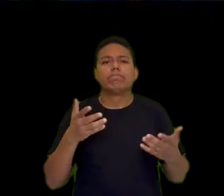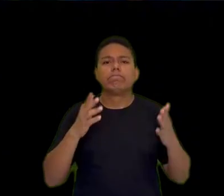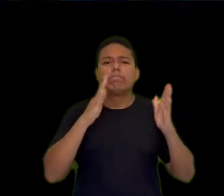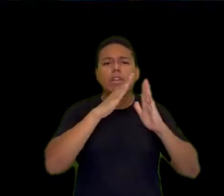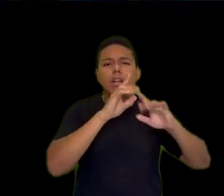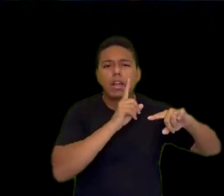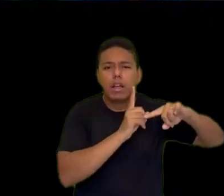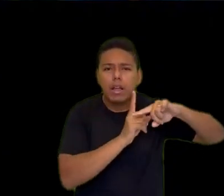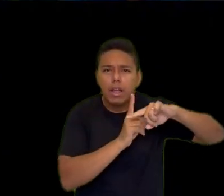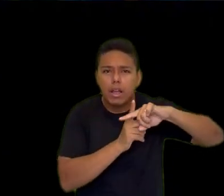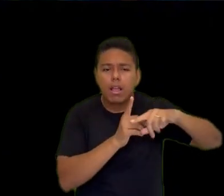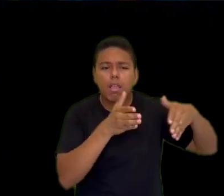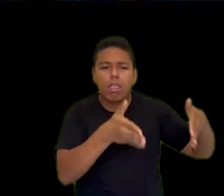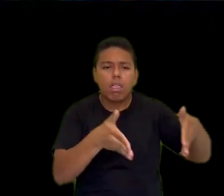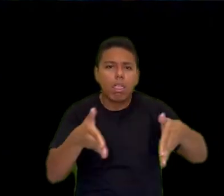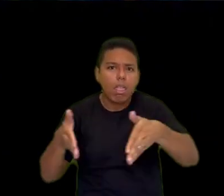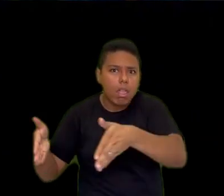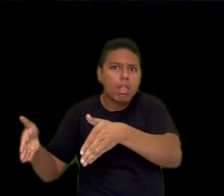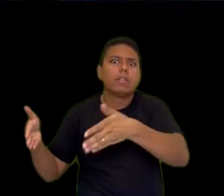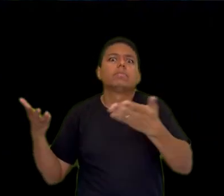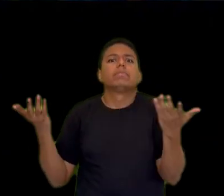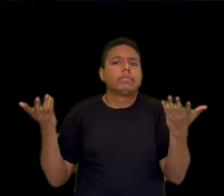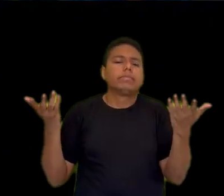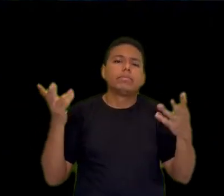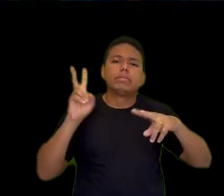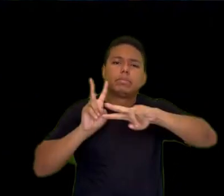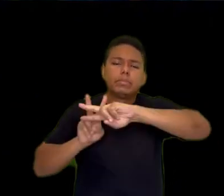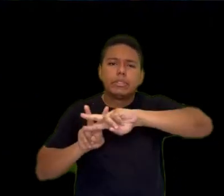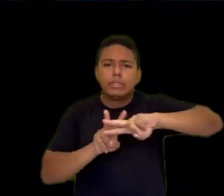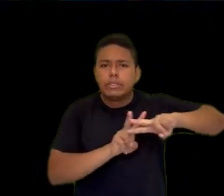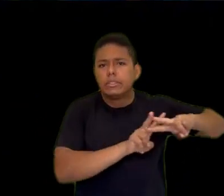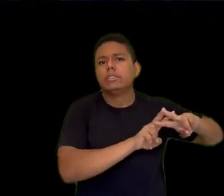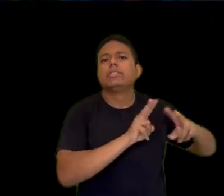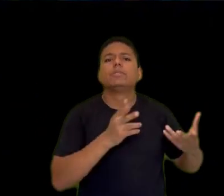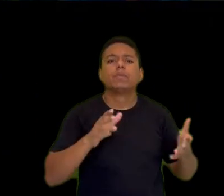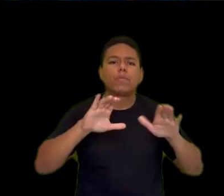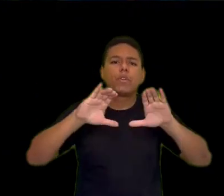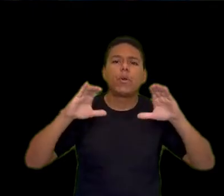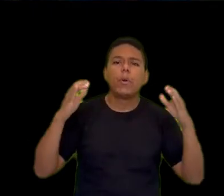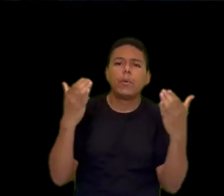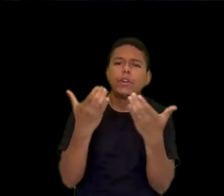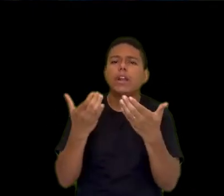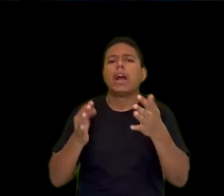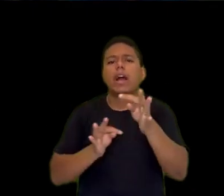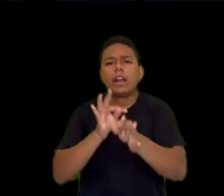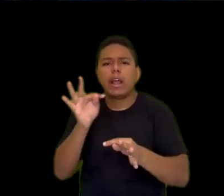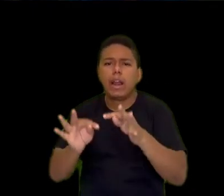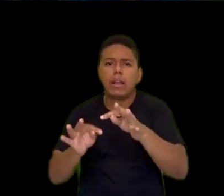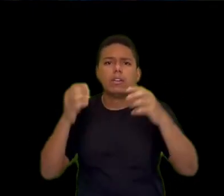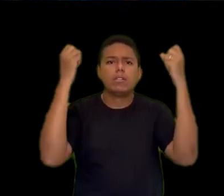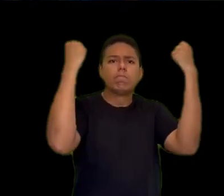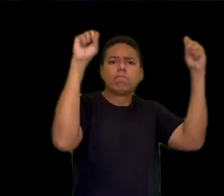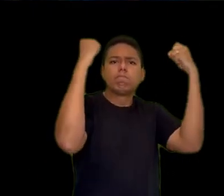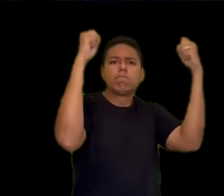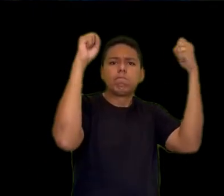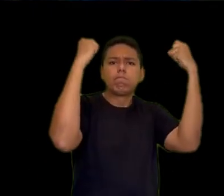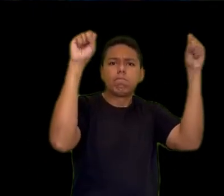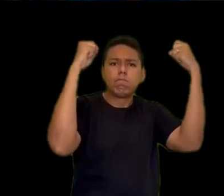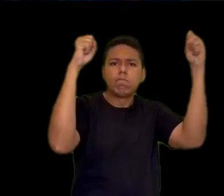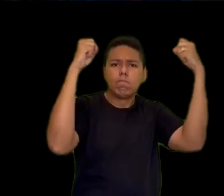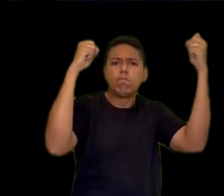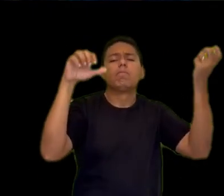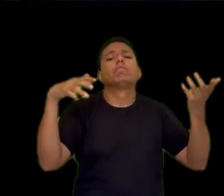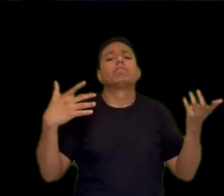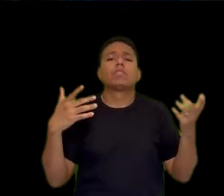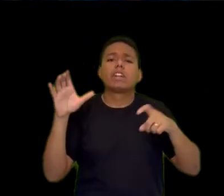refeitórios escolares, as comunidades terapêuticas, academias de ginástica, clínicas veterinárias, clubes, entre outros. E também